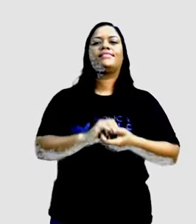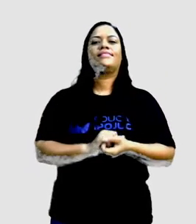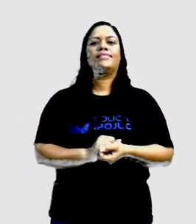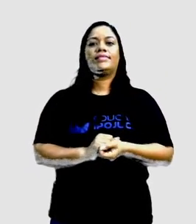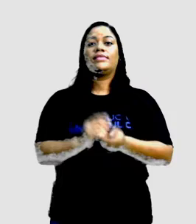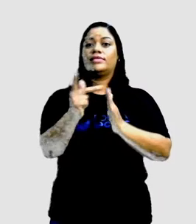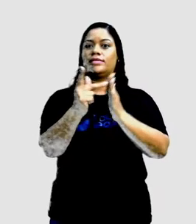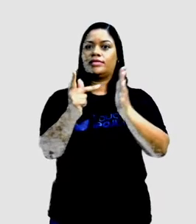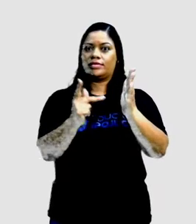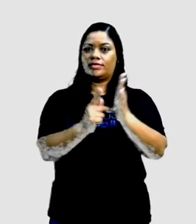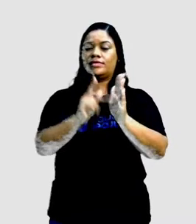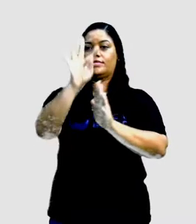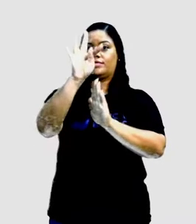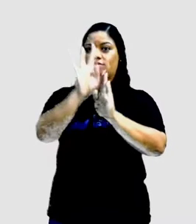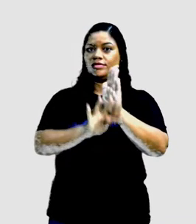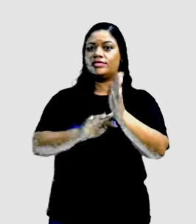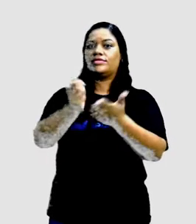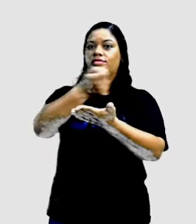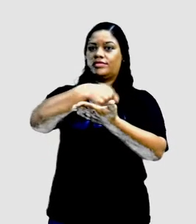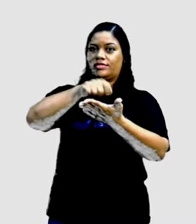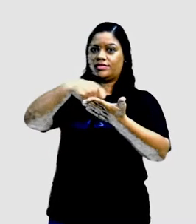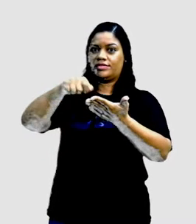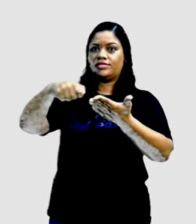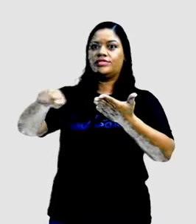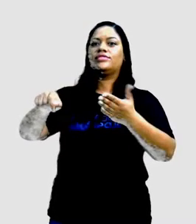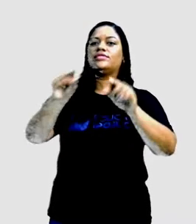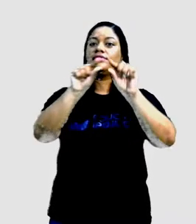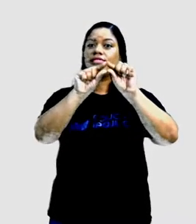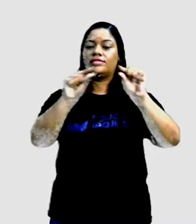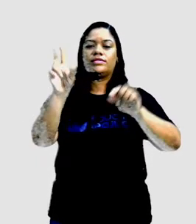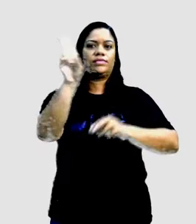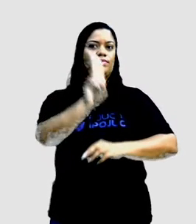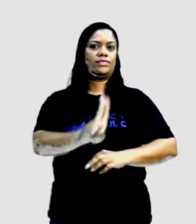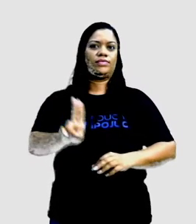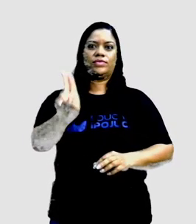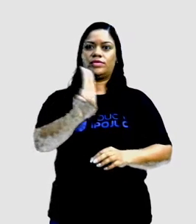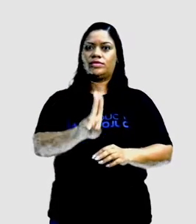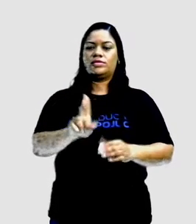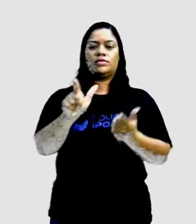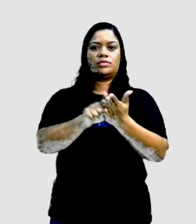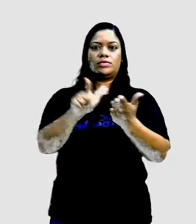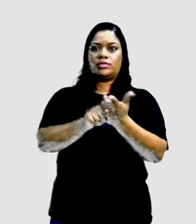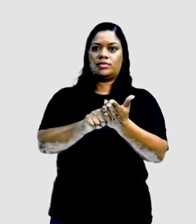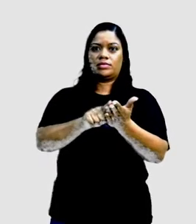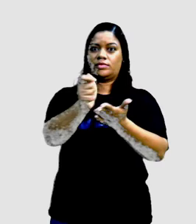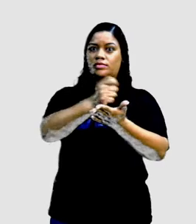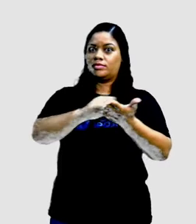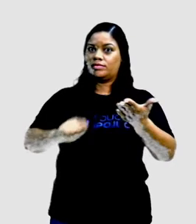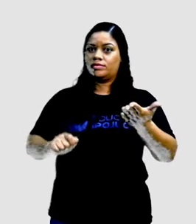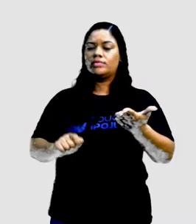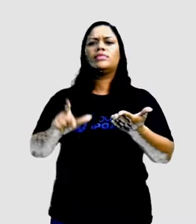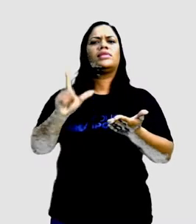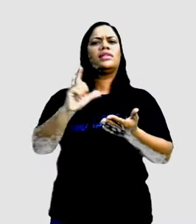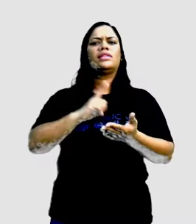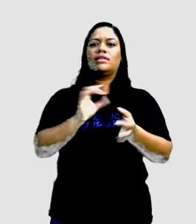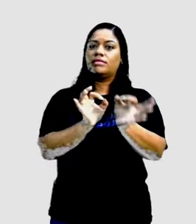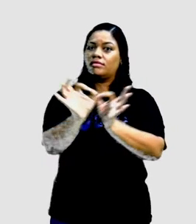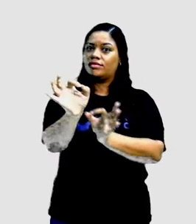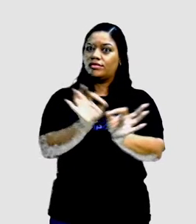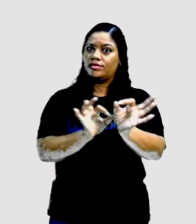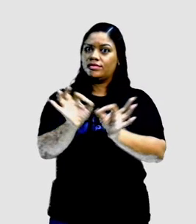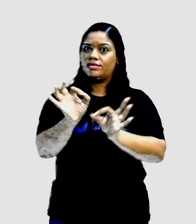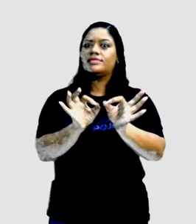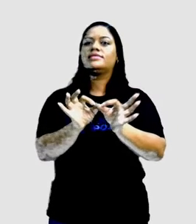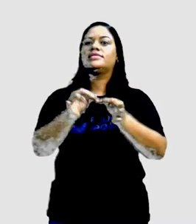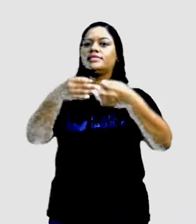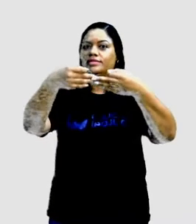texto escrito em verso, né? É, não se usa a folha toda, tem uma maneira especial de ser organizada